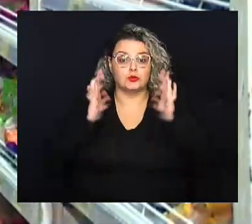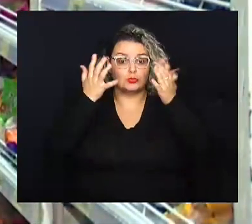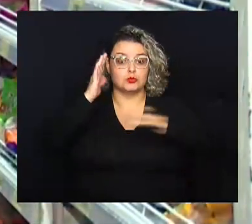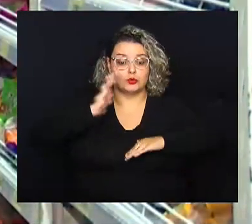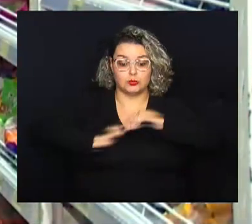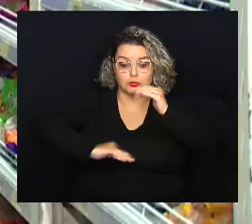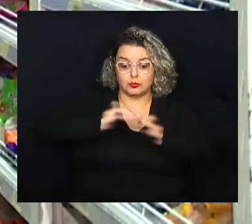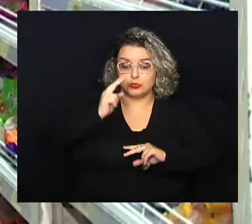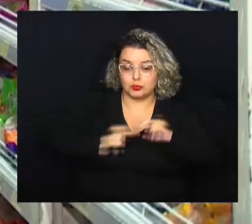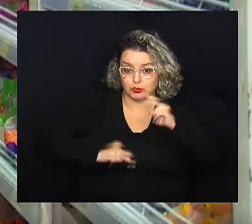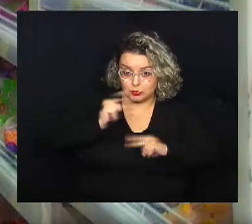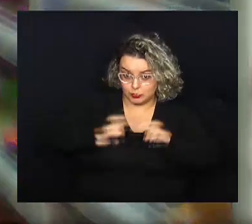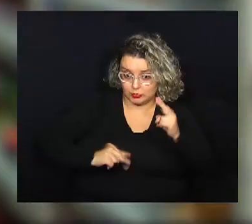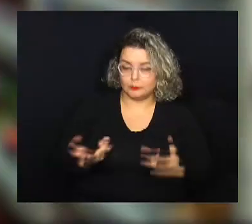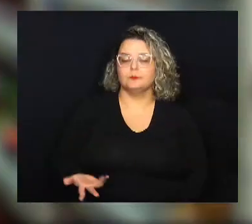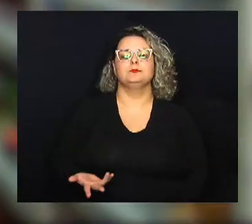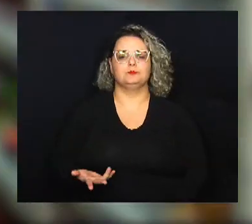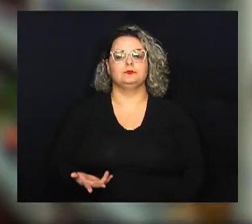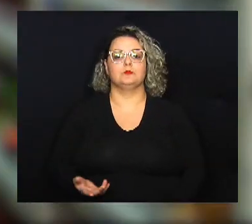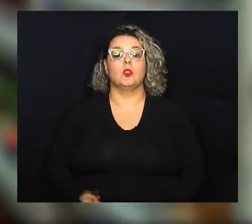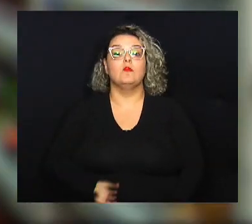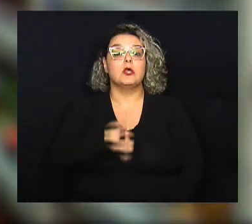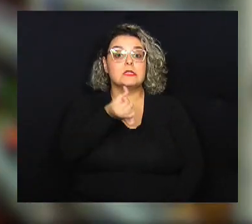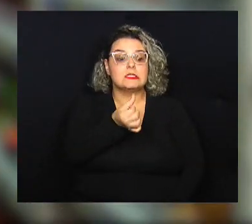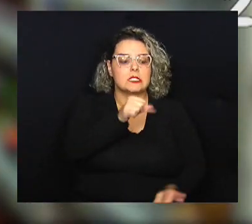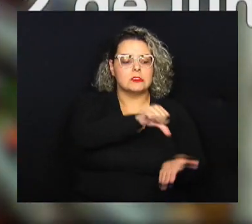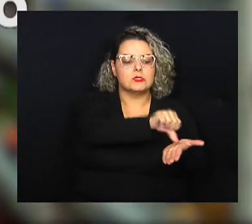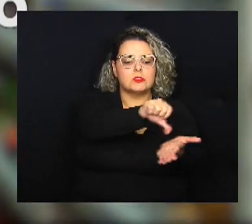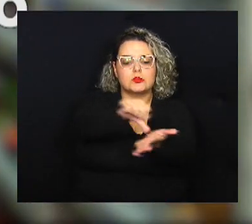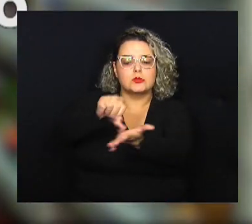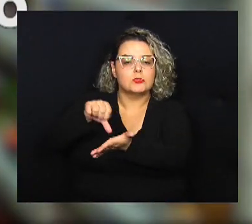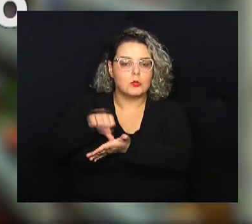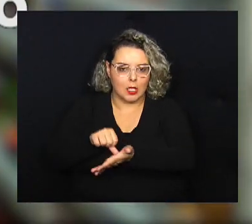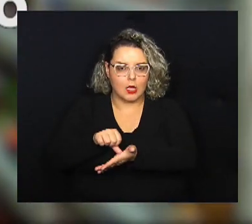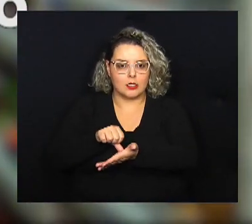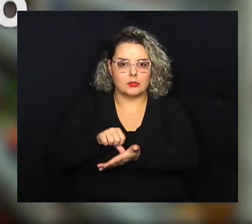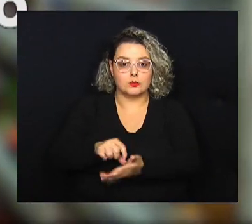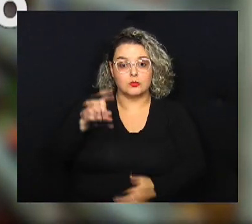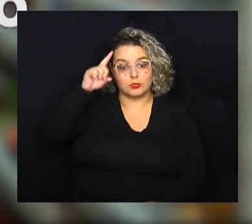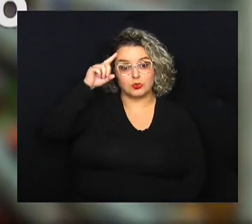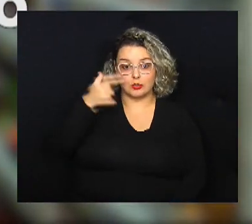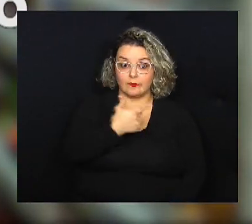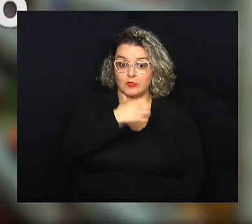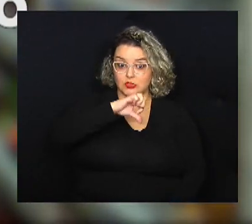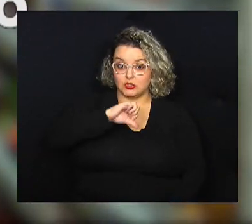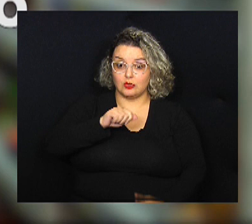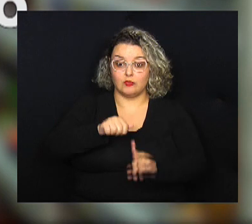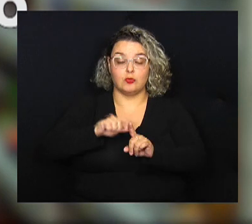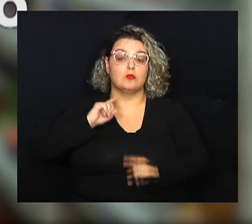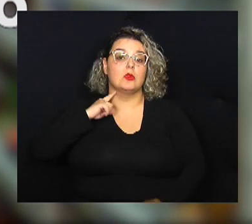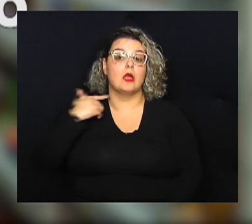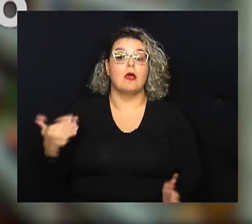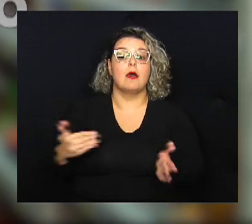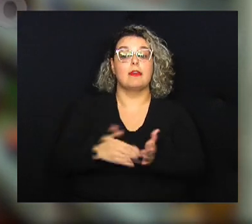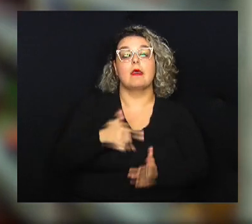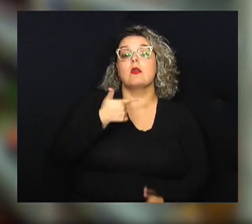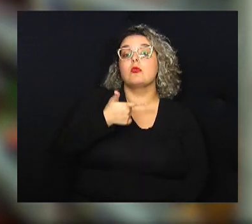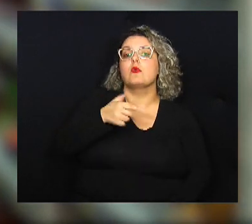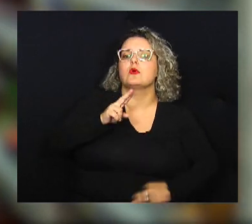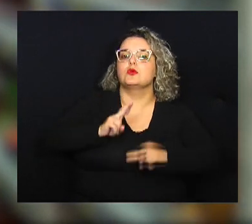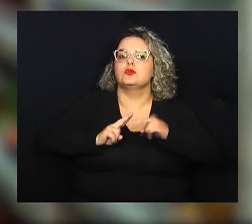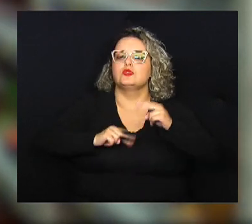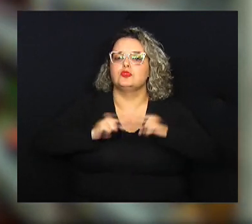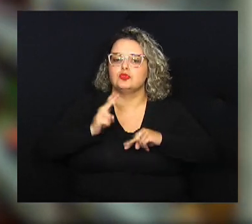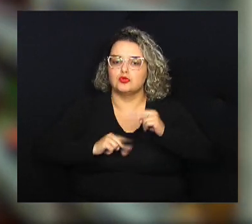O levantamento foi feito em 6 estabelecimentos comerciais entre os dias 29 de maio e 2 de junho. No